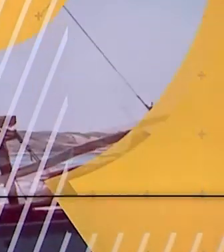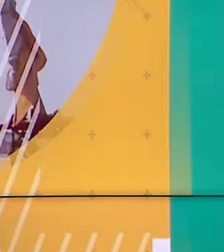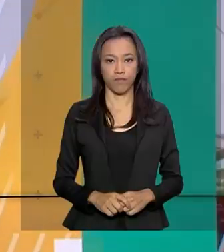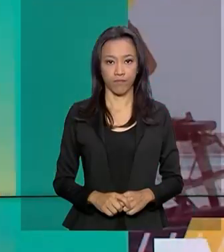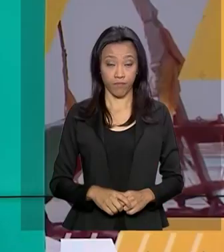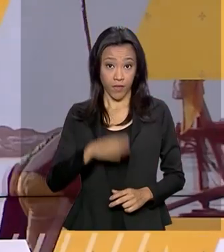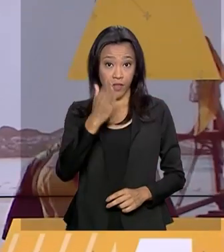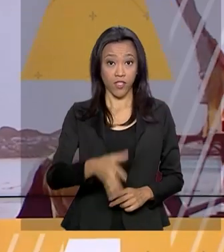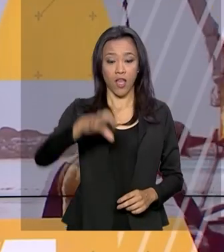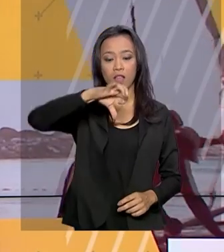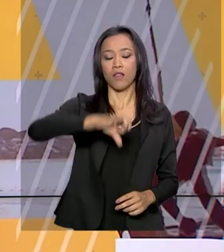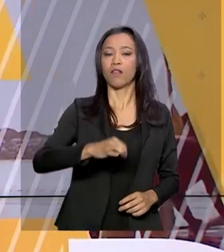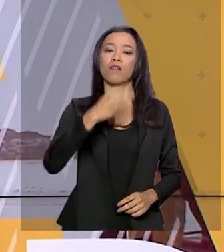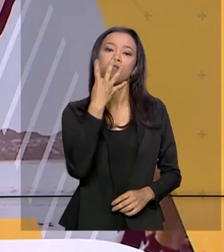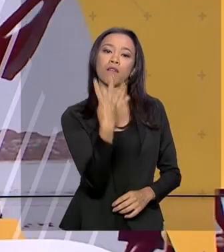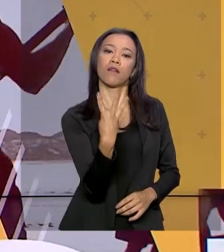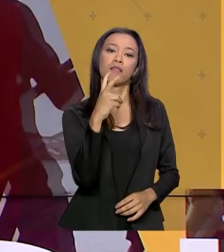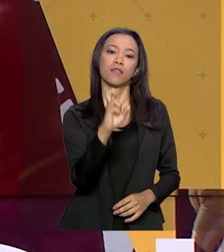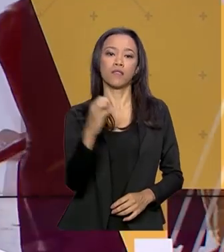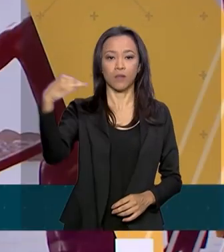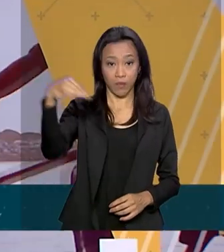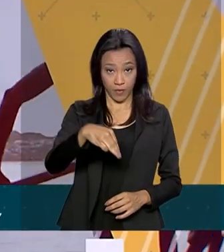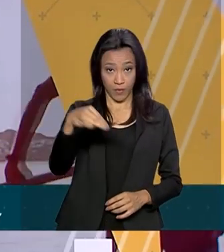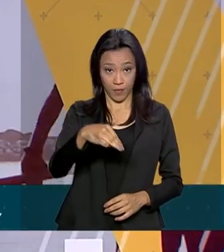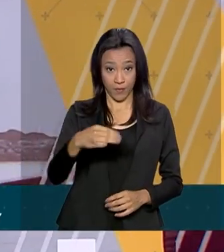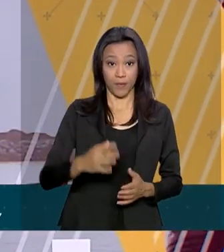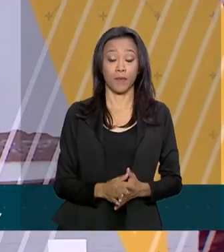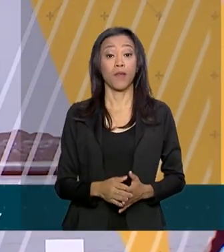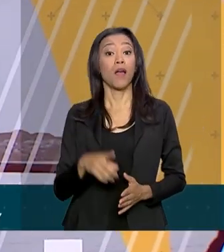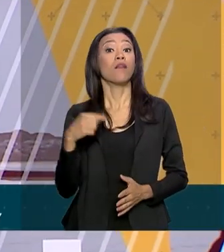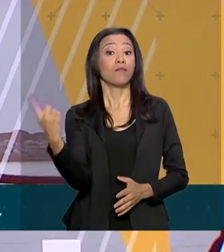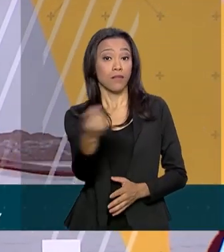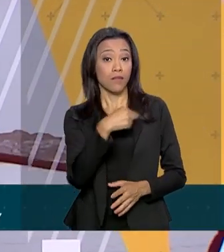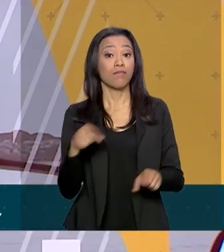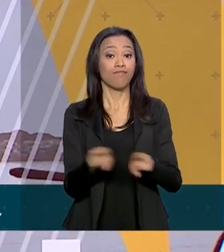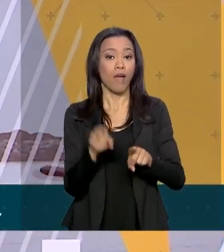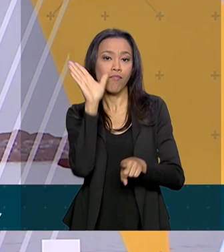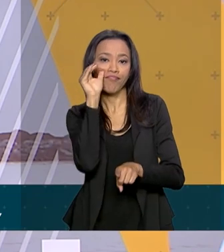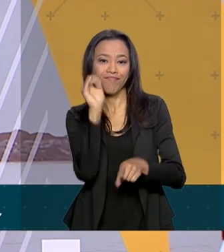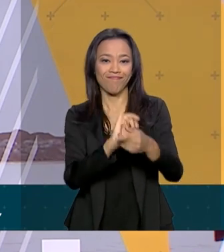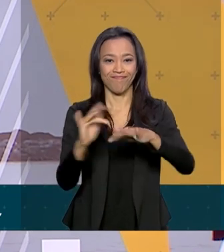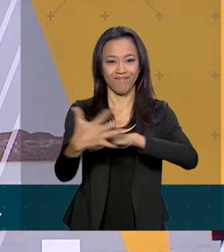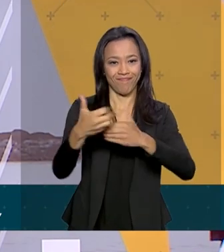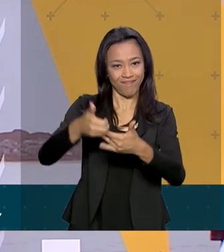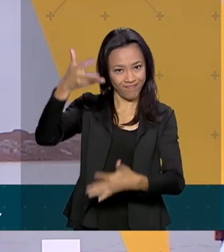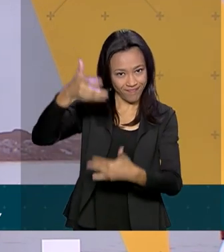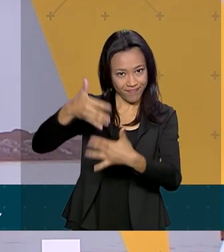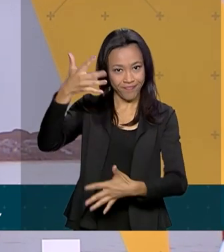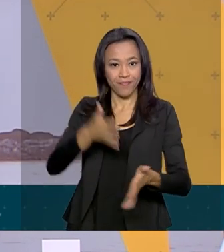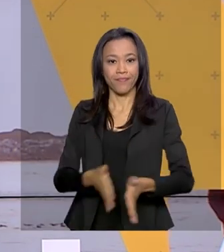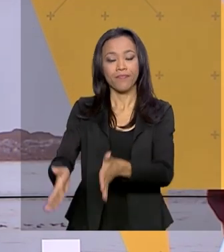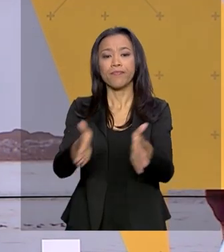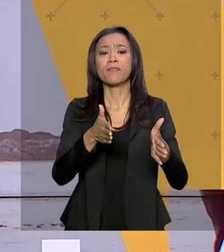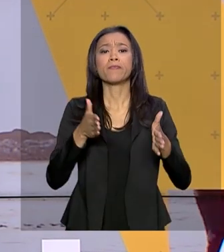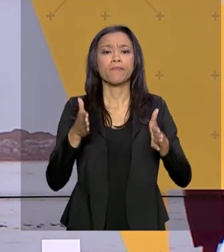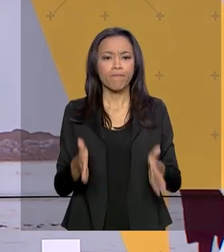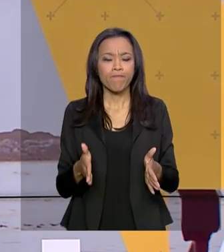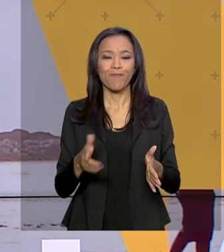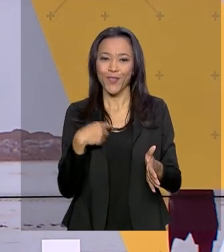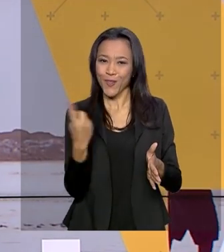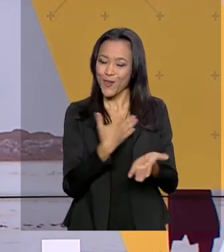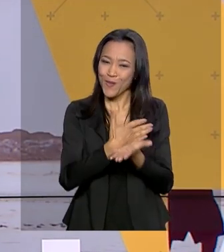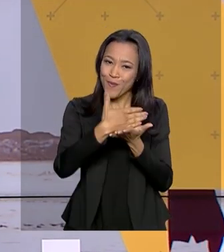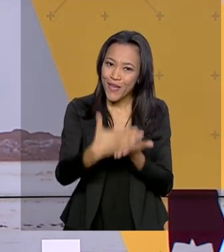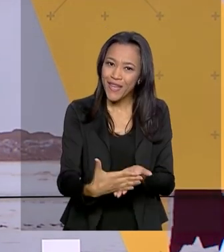são nove horas e 45 minutos estamos ao vivo também pelas redes sociais a gente começa